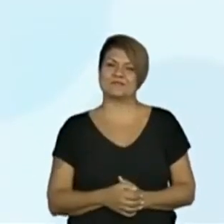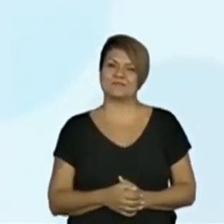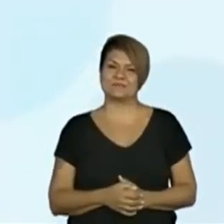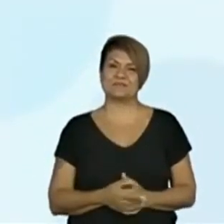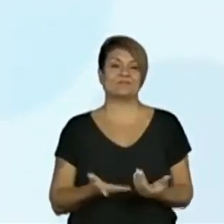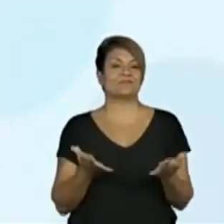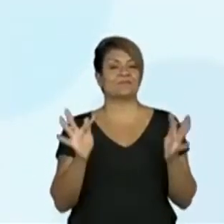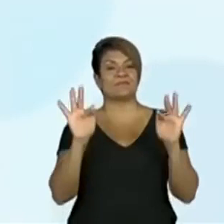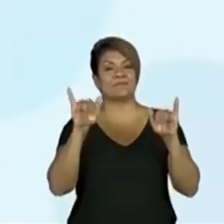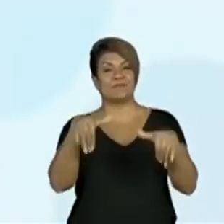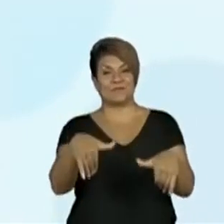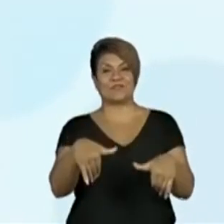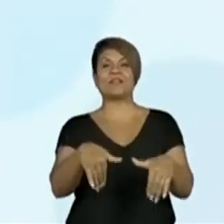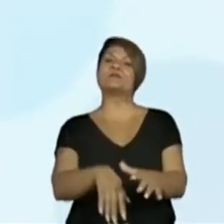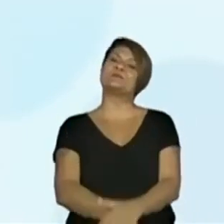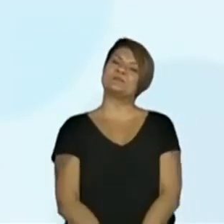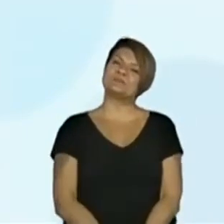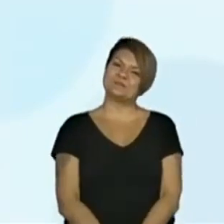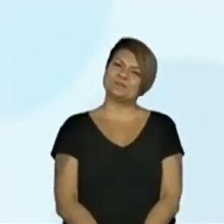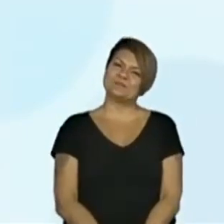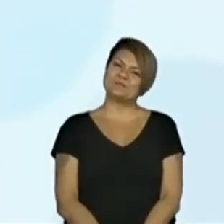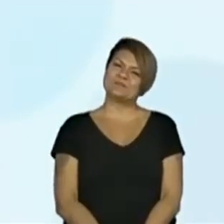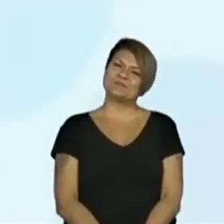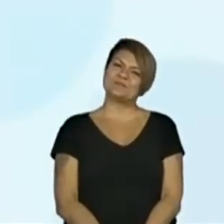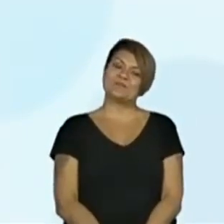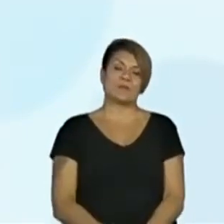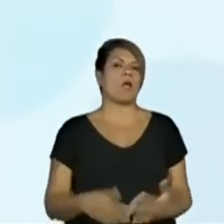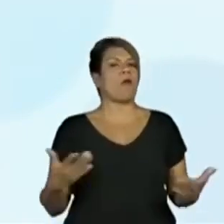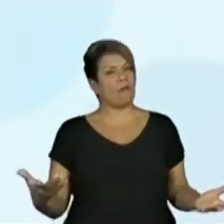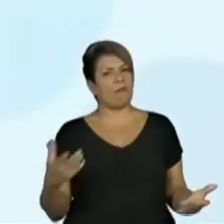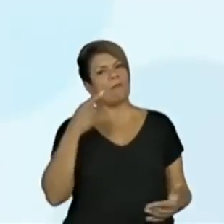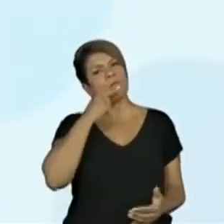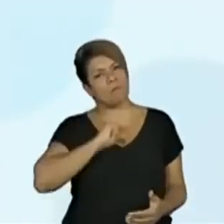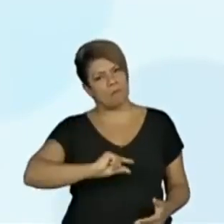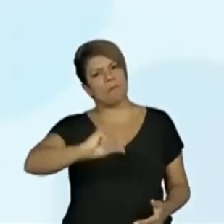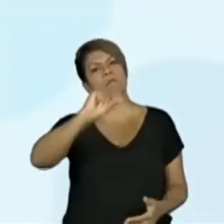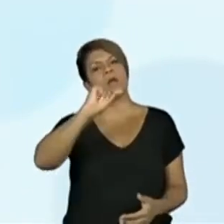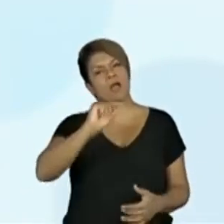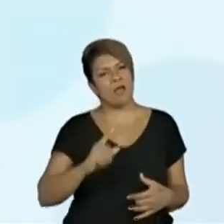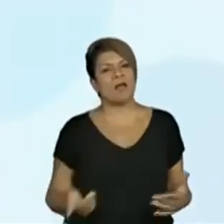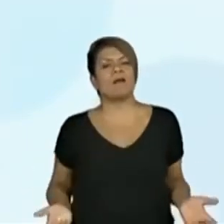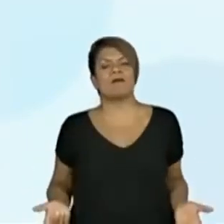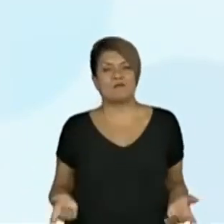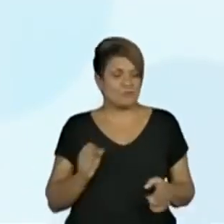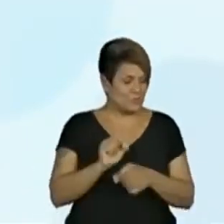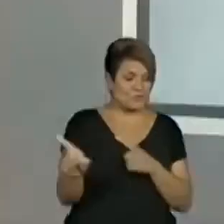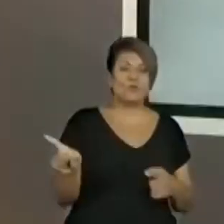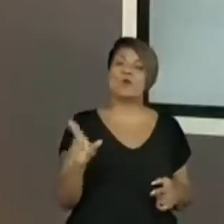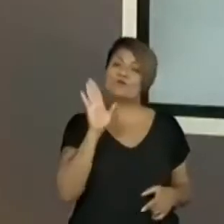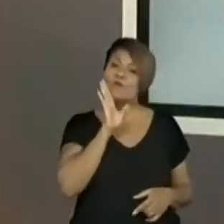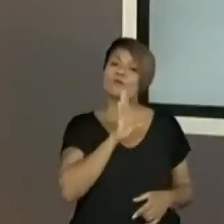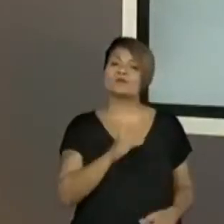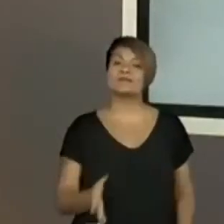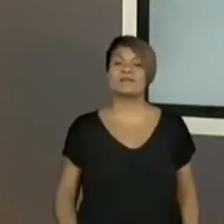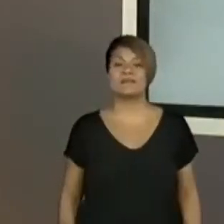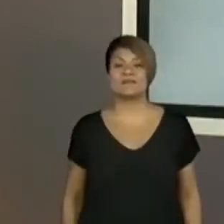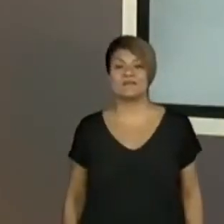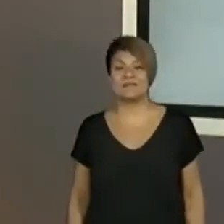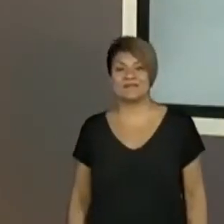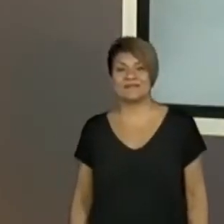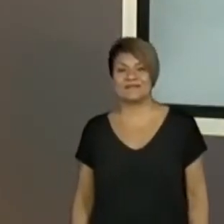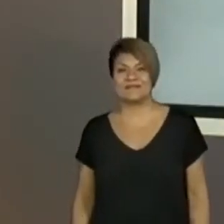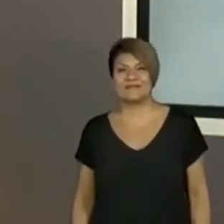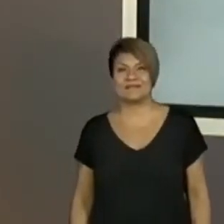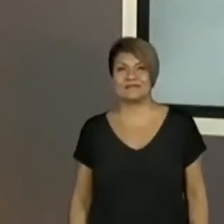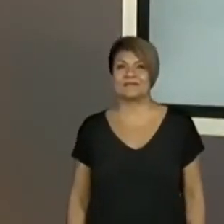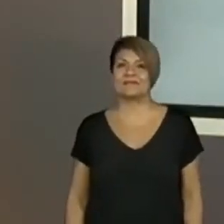gente finaliza a nossa história. Ah, e esse mago também, bonzinho, né? Mandou embora. Foi bonzinho. E o legal é que